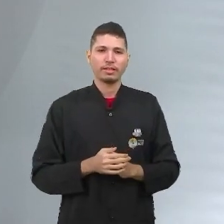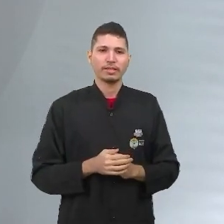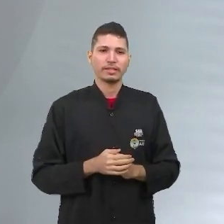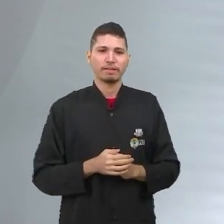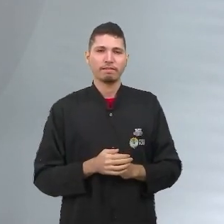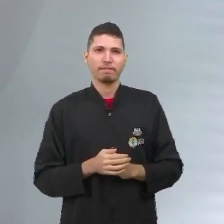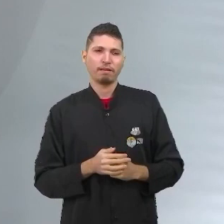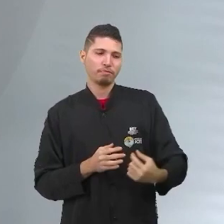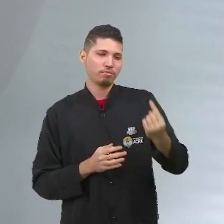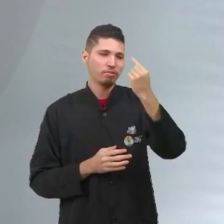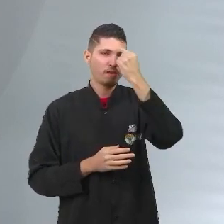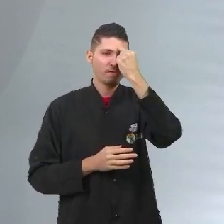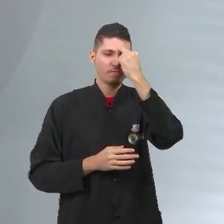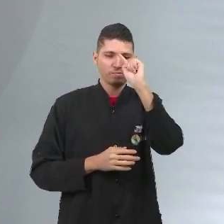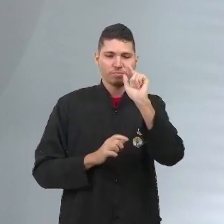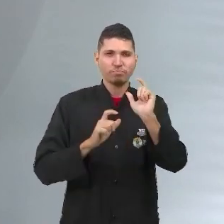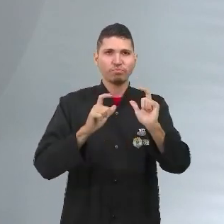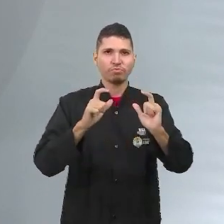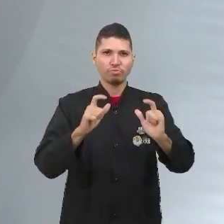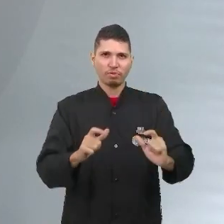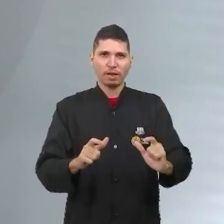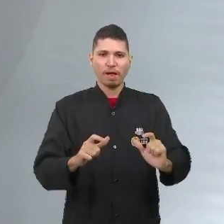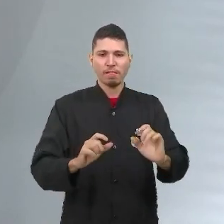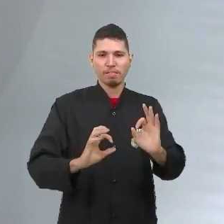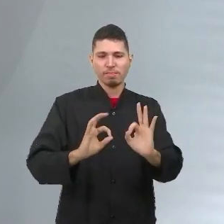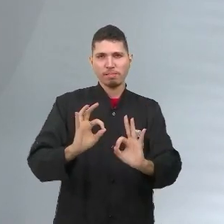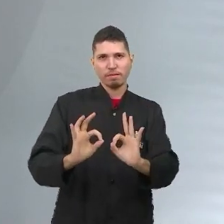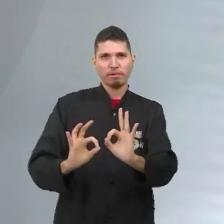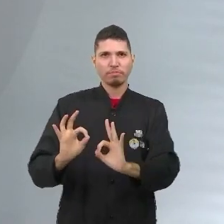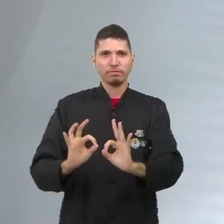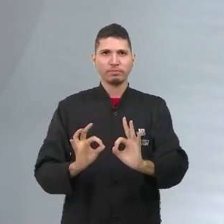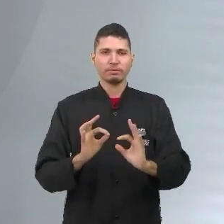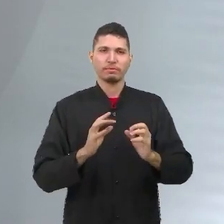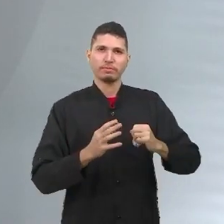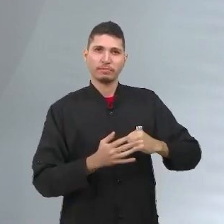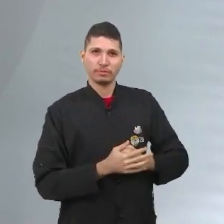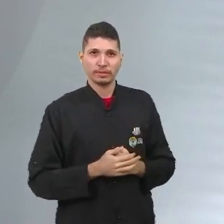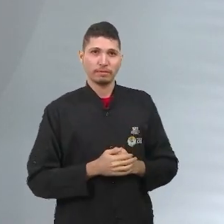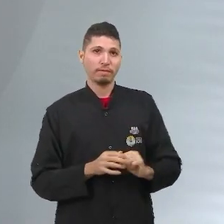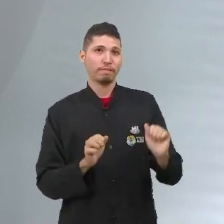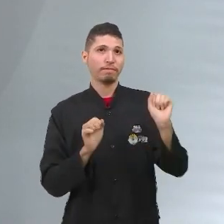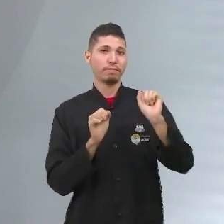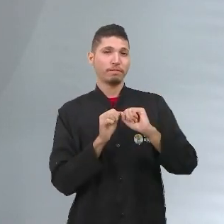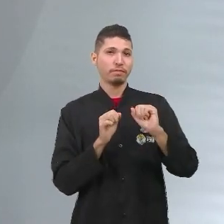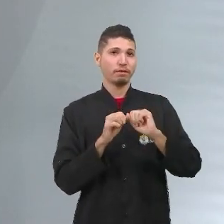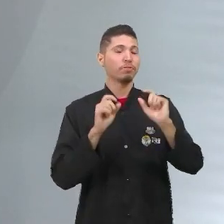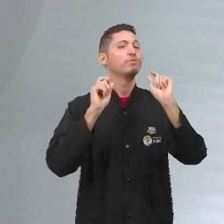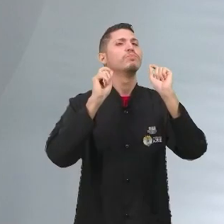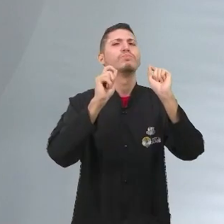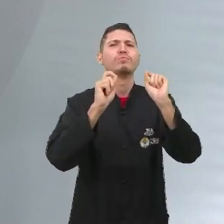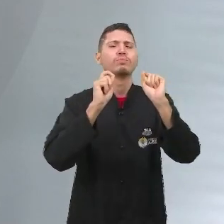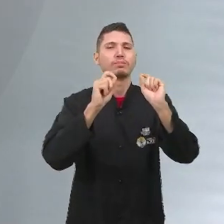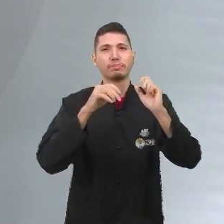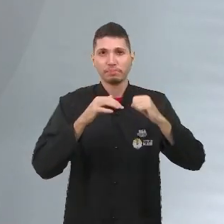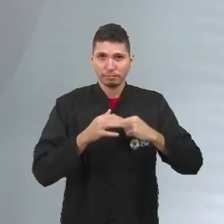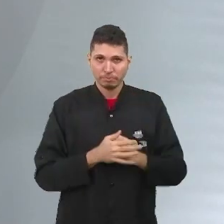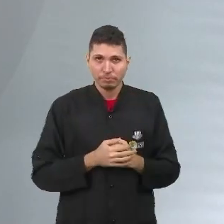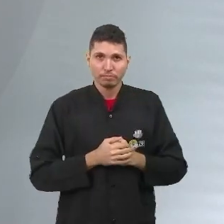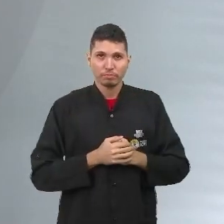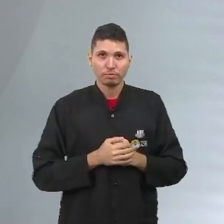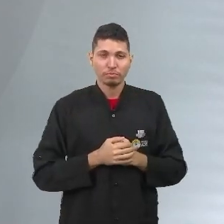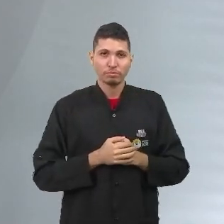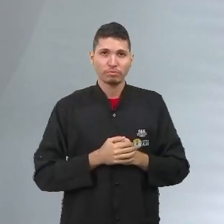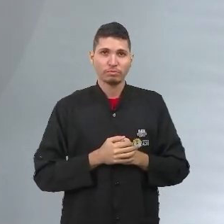assim, sofisticado, se tem muitos cortiços aqui? Então, o que foi feito? Foi simplesmente tirar daquelas